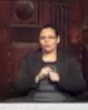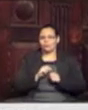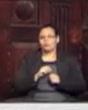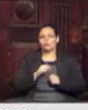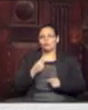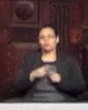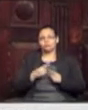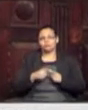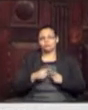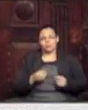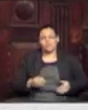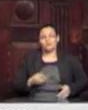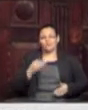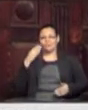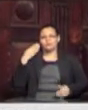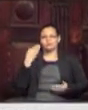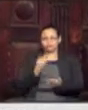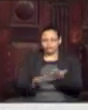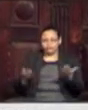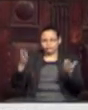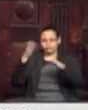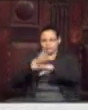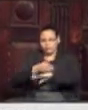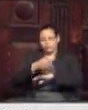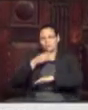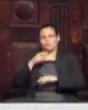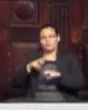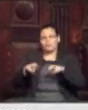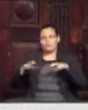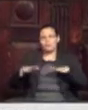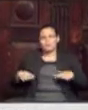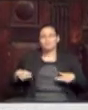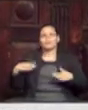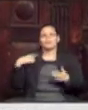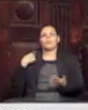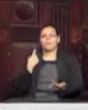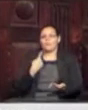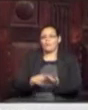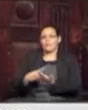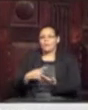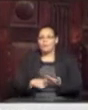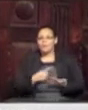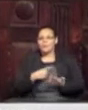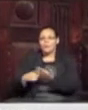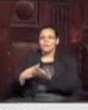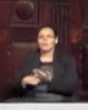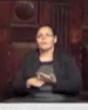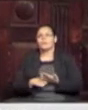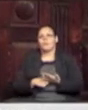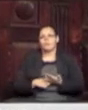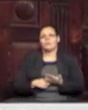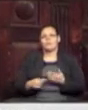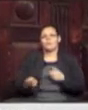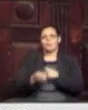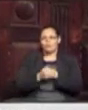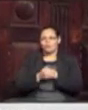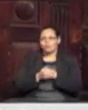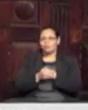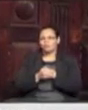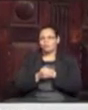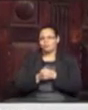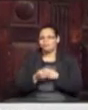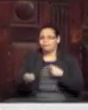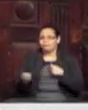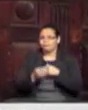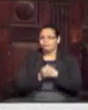que esse projeto será derrotado no plenário. E aí os acordos escusos, os acordos de